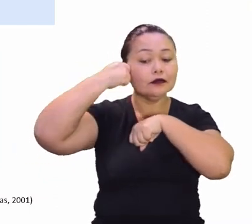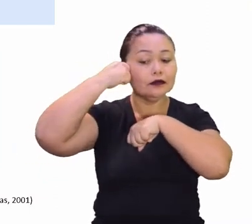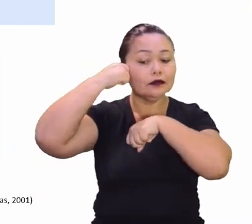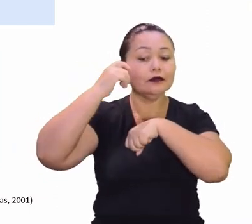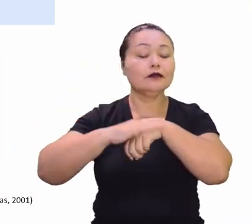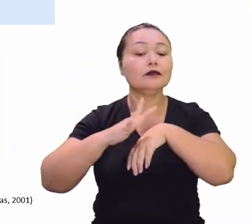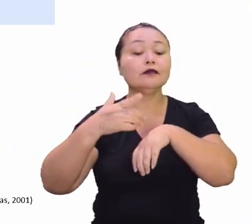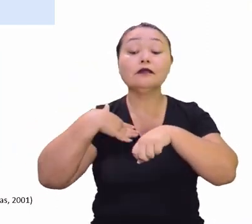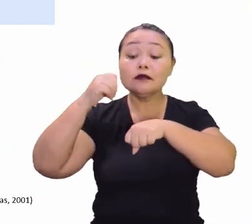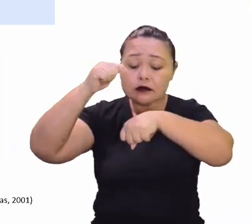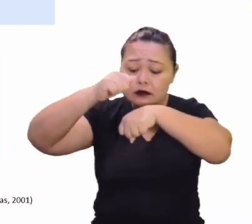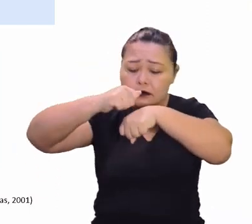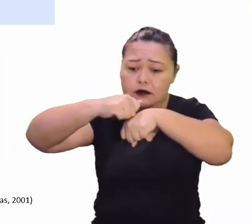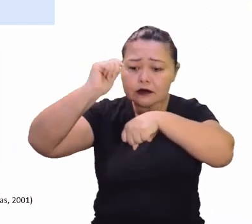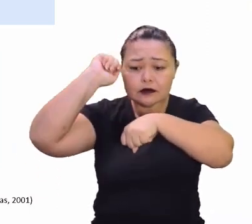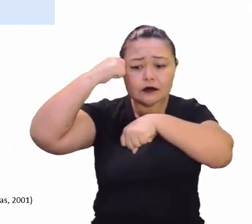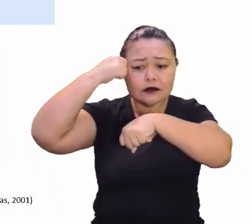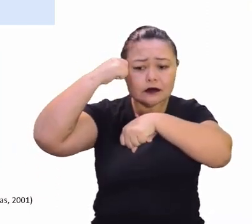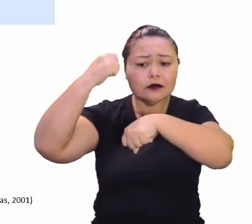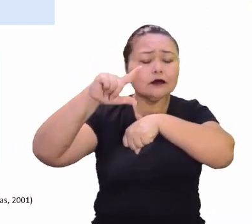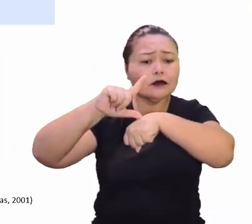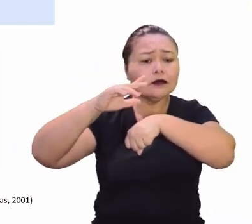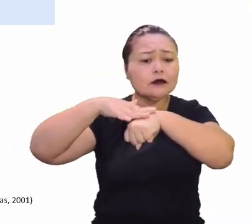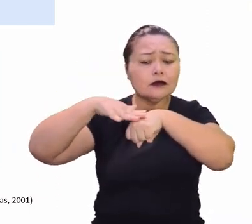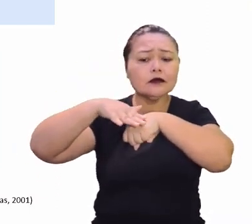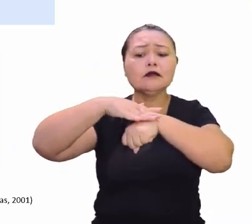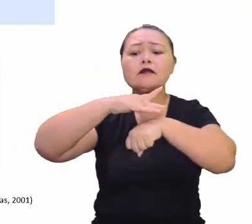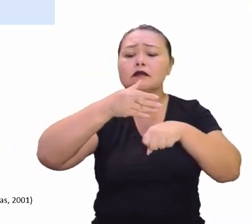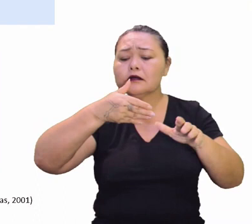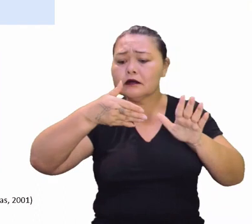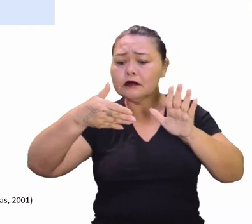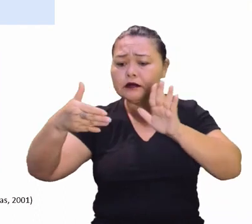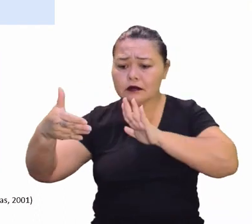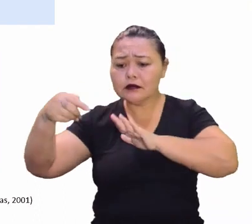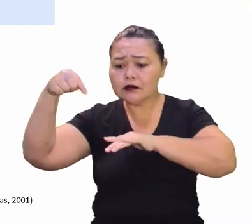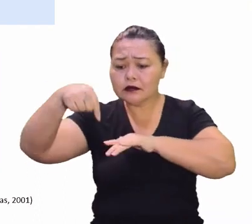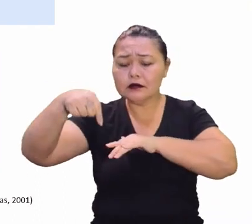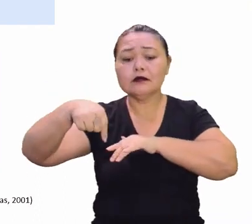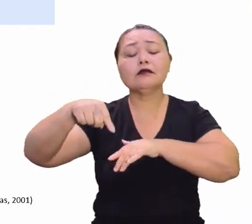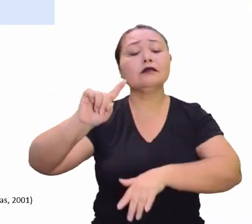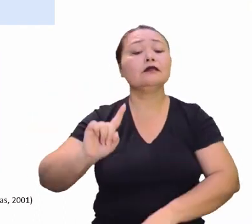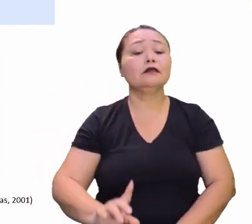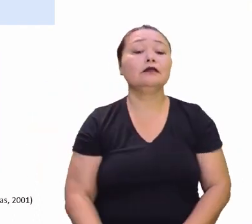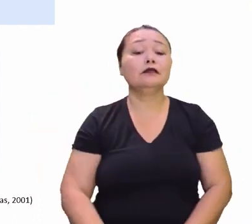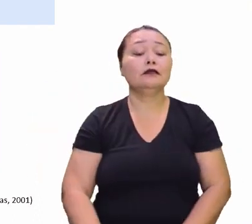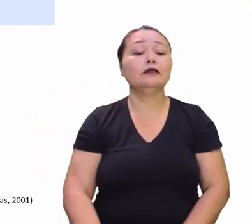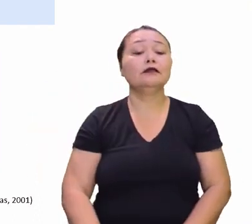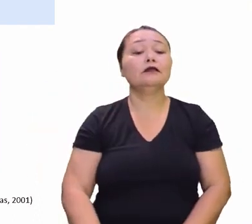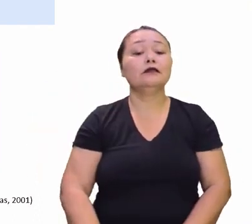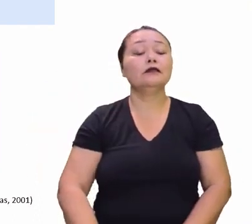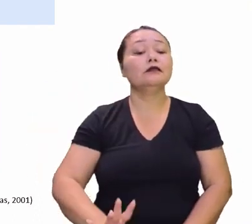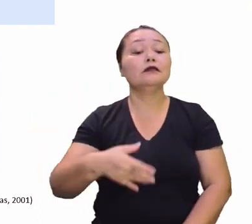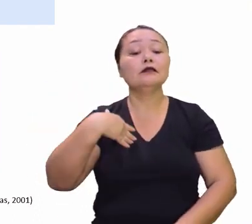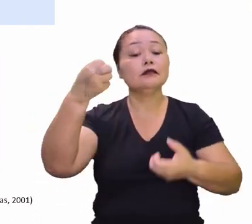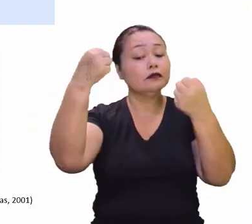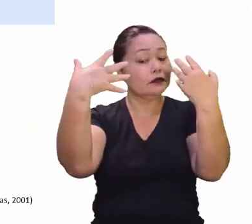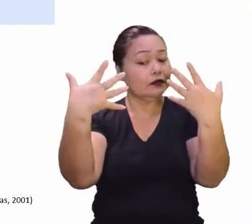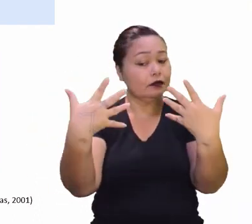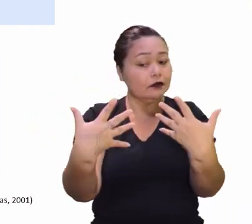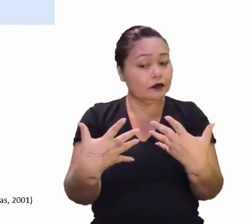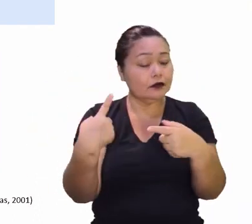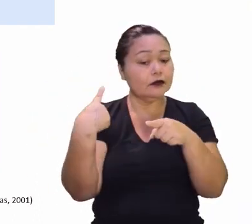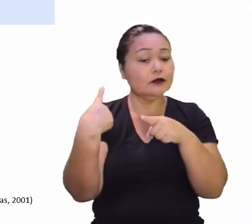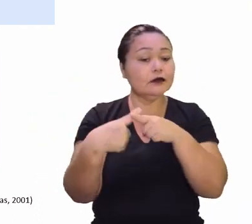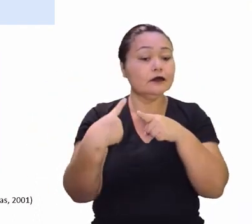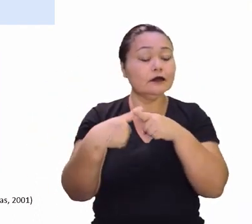Professor, então quer dizer que a cassiterita foi considerado um ciclo aqui? Sim. E vamos explicar o